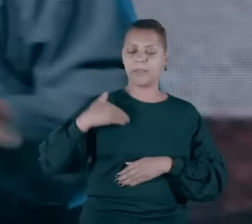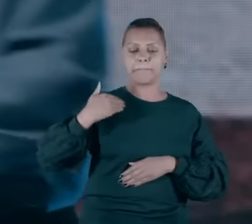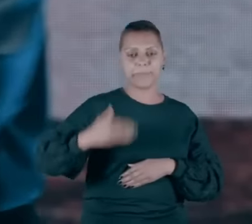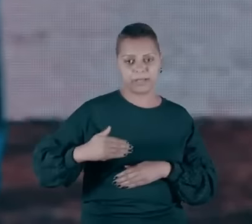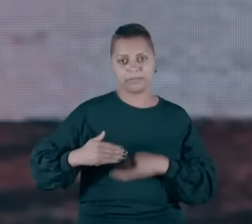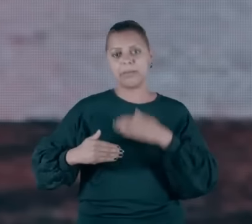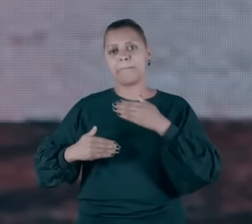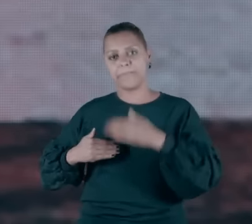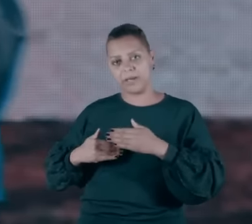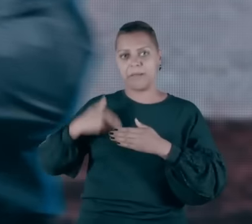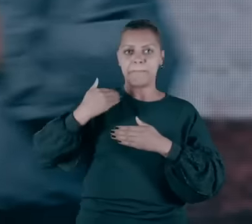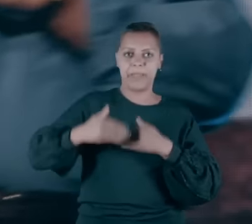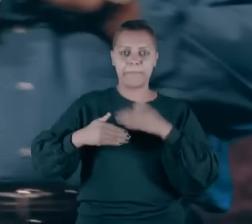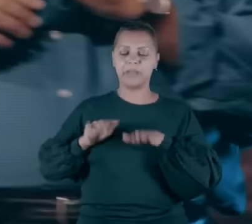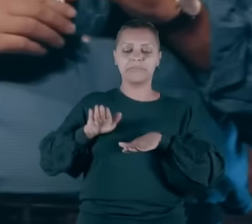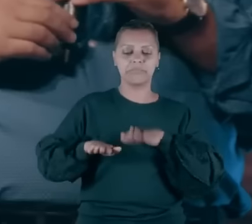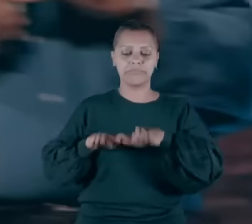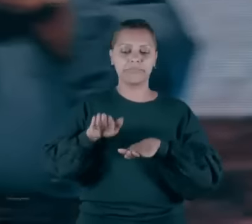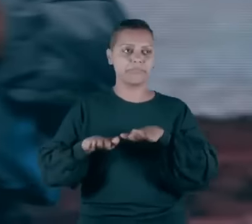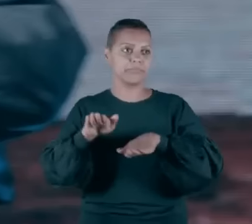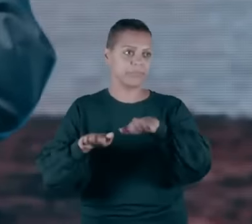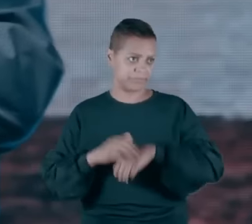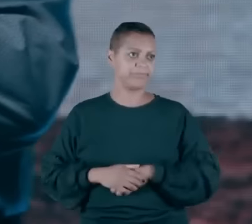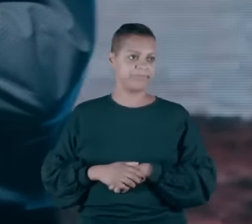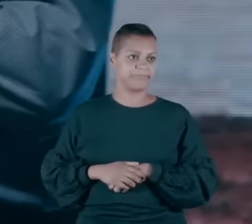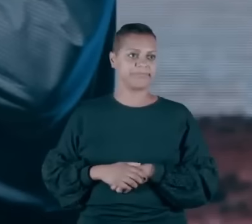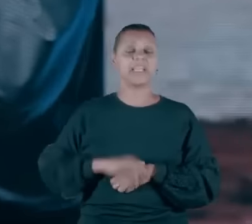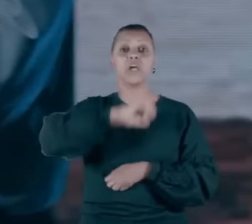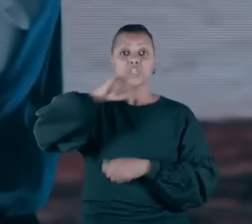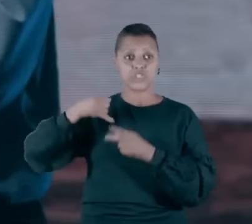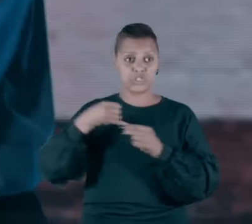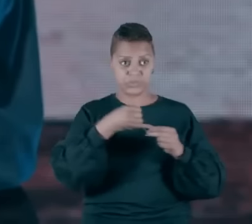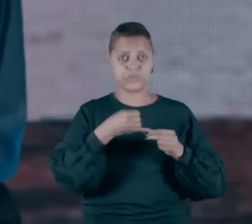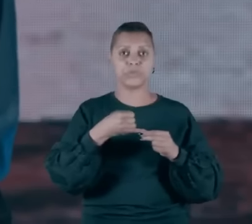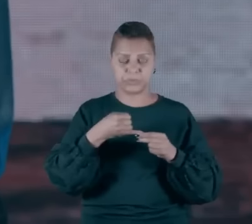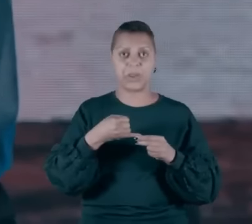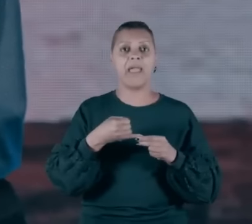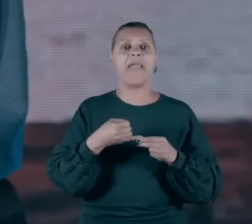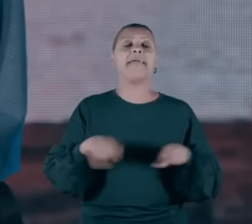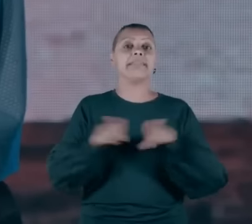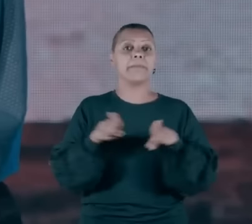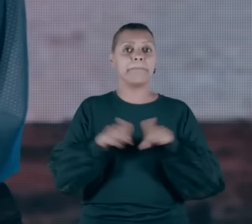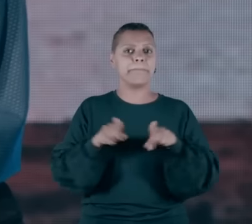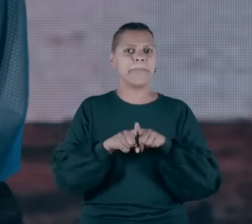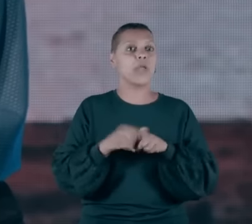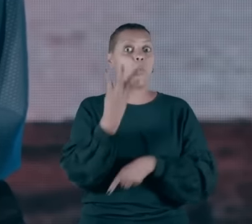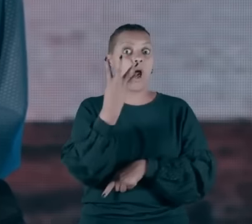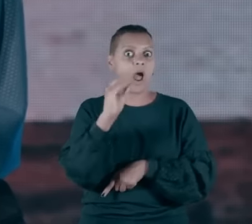também é extraordinário Josué durante 40 anos foi o capitão de